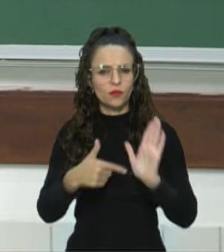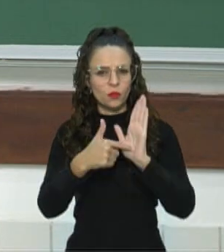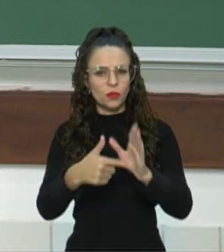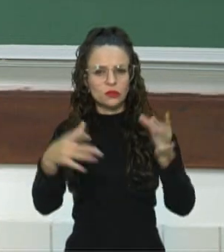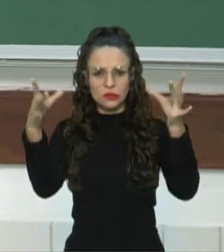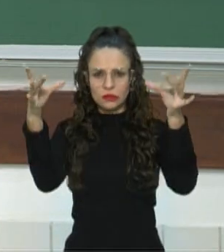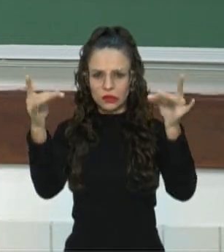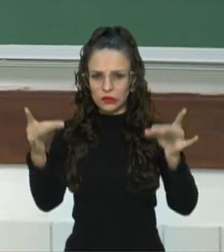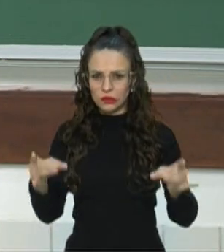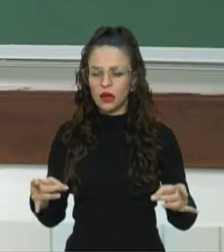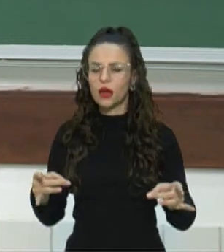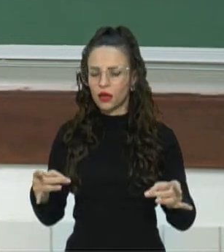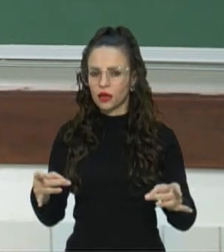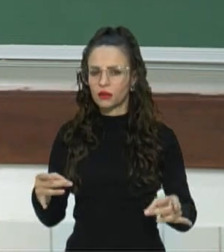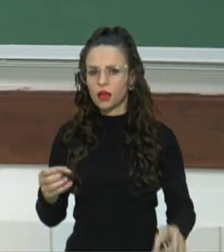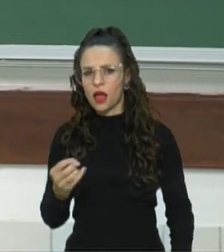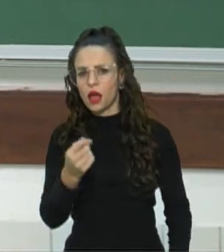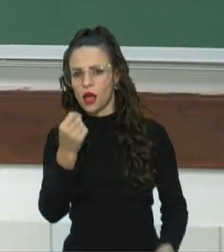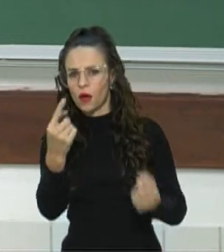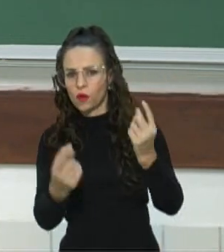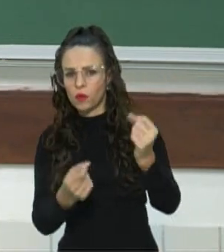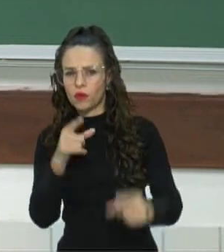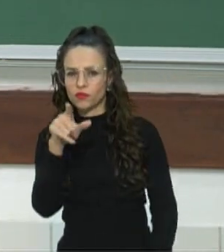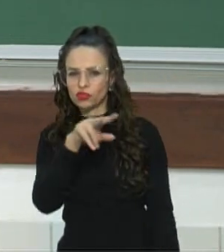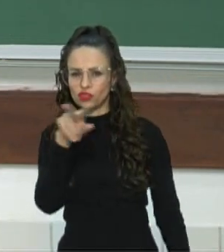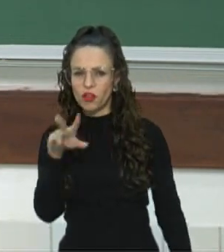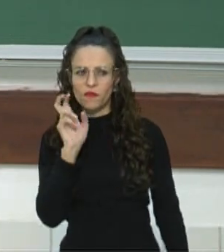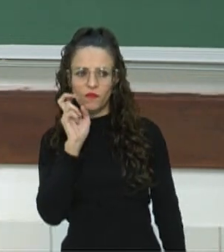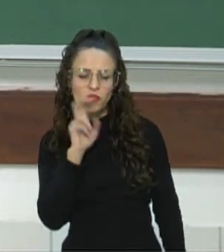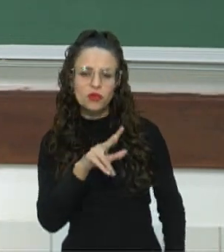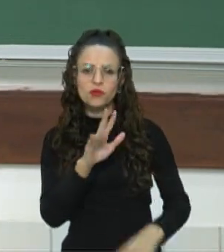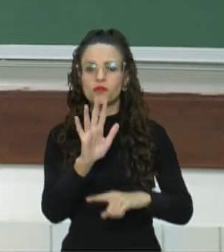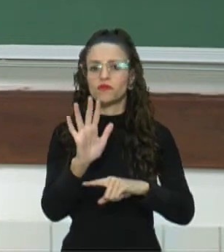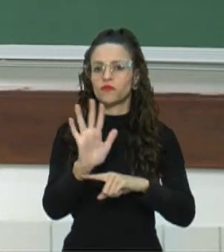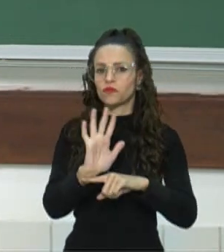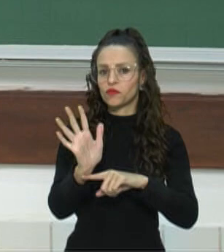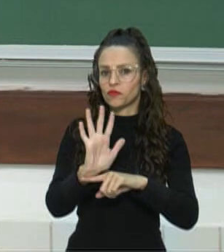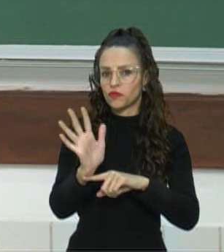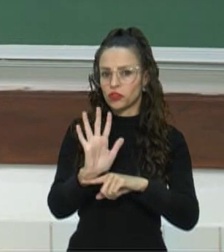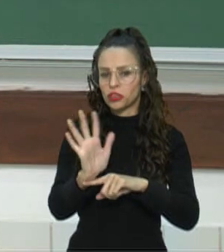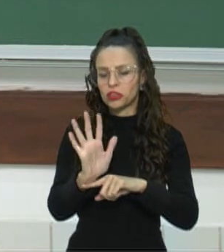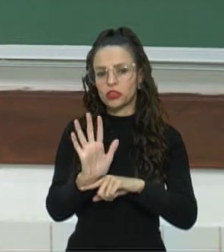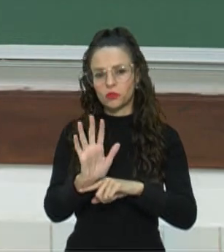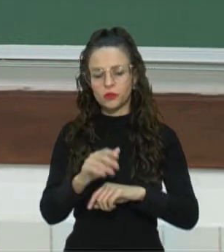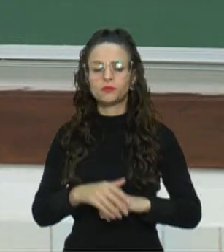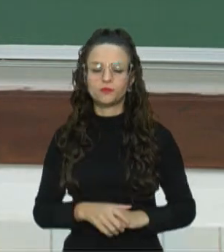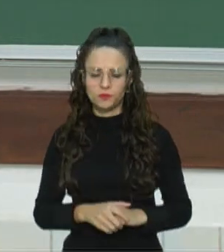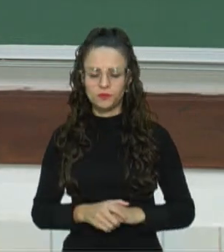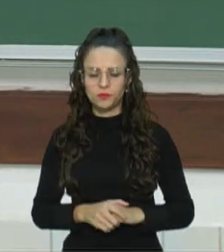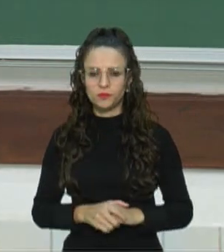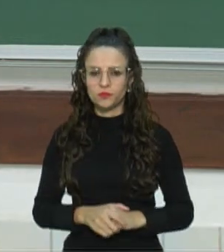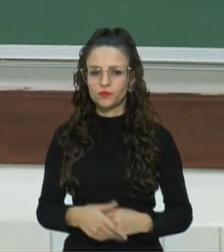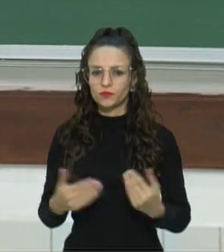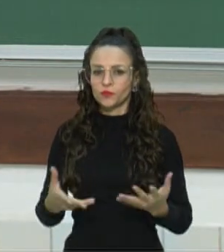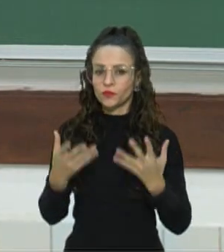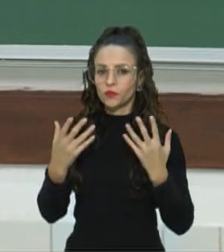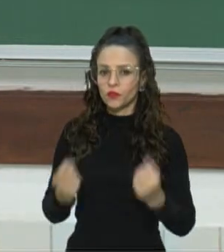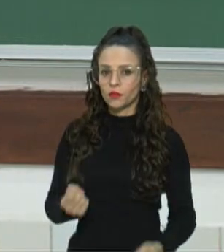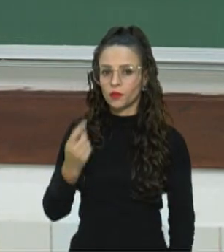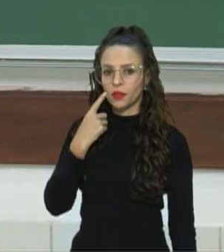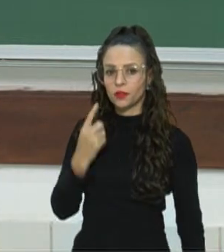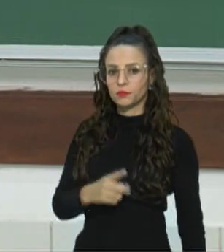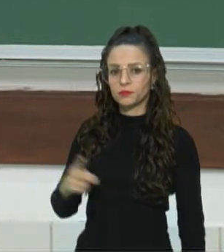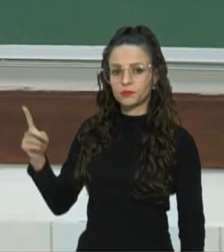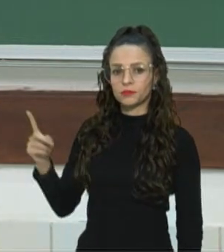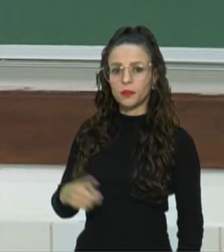devem ter ouvido falar, já devem ter presenciado às vezes em alguns filmes ou animações, né, essas modalidades de luta. Então vamos lá para